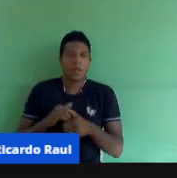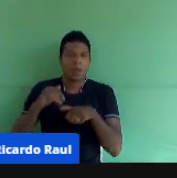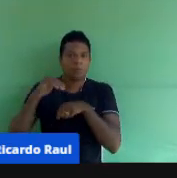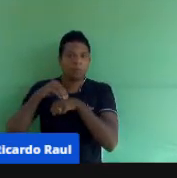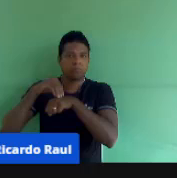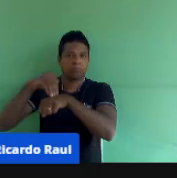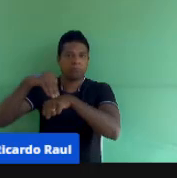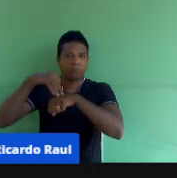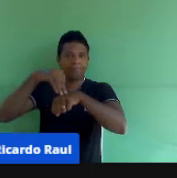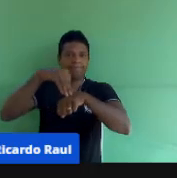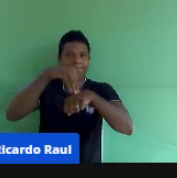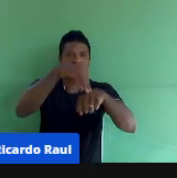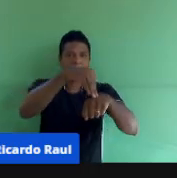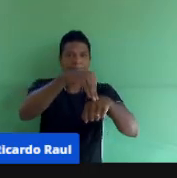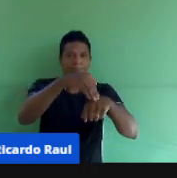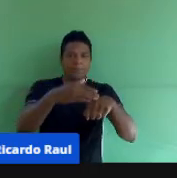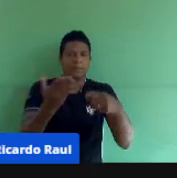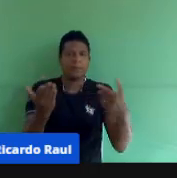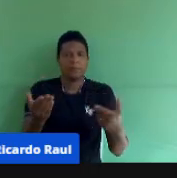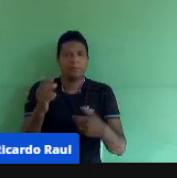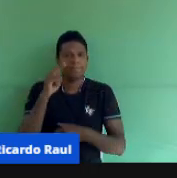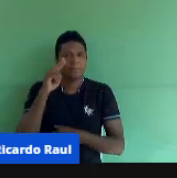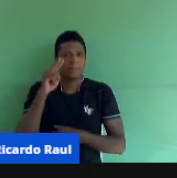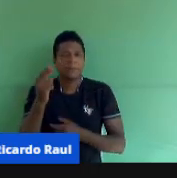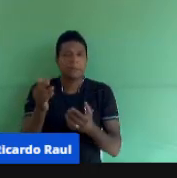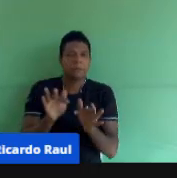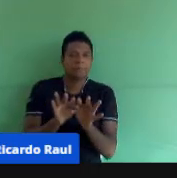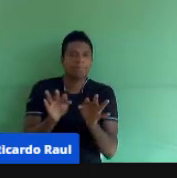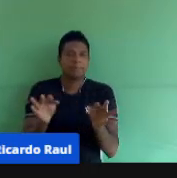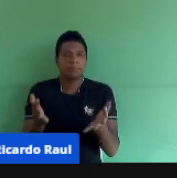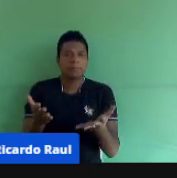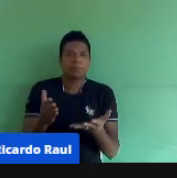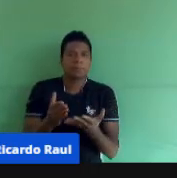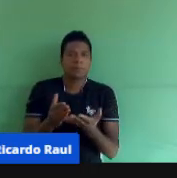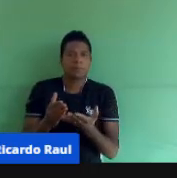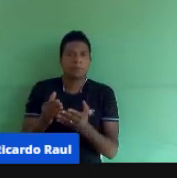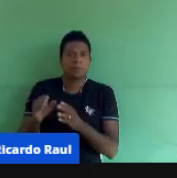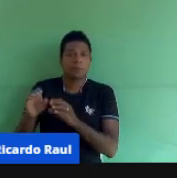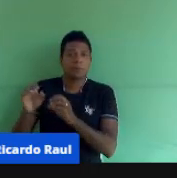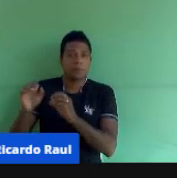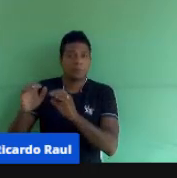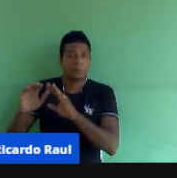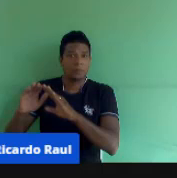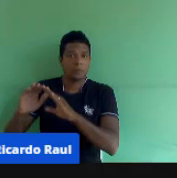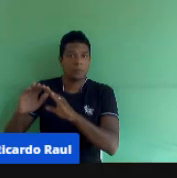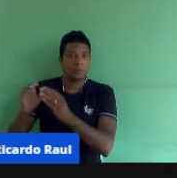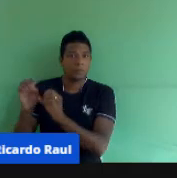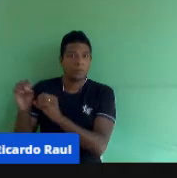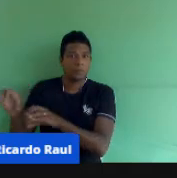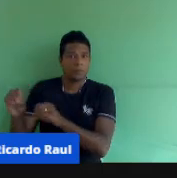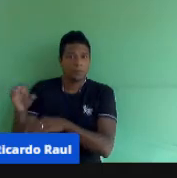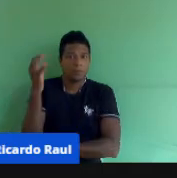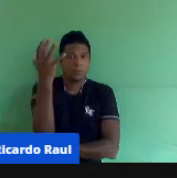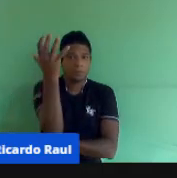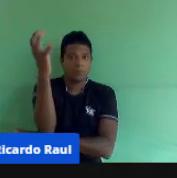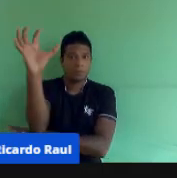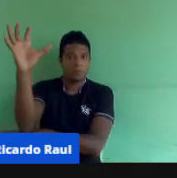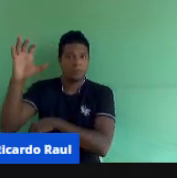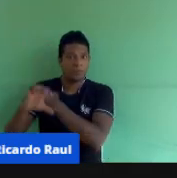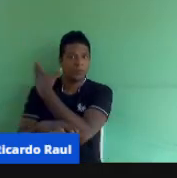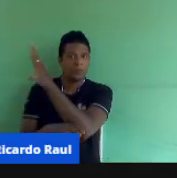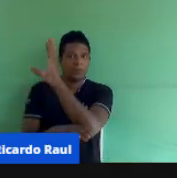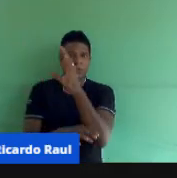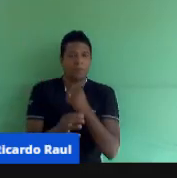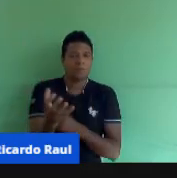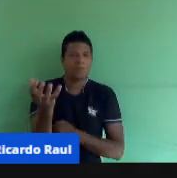Então, é uma visão muito simplista, né? Então, essa educação ambiental muito simplista, desenvolvida, não era o que eles queriam, na